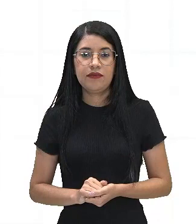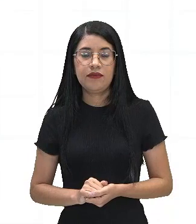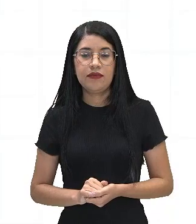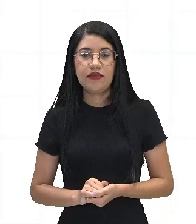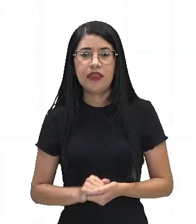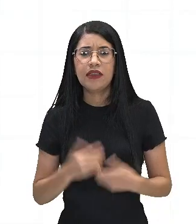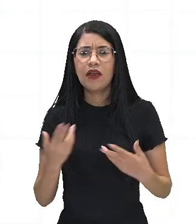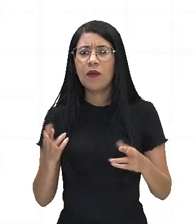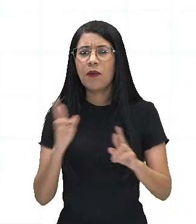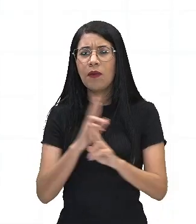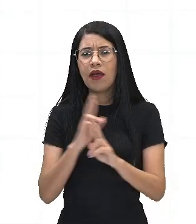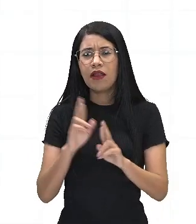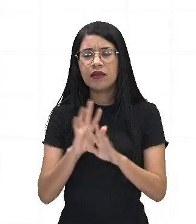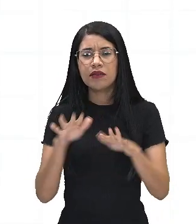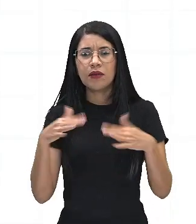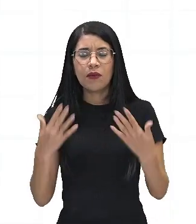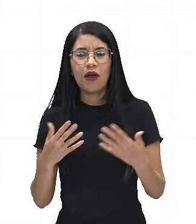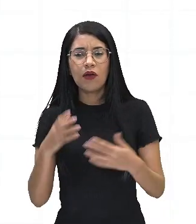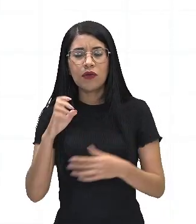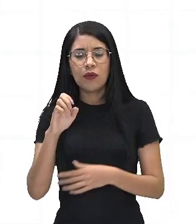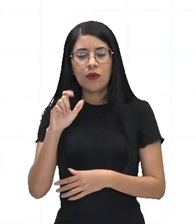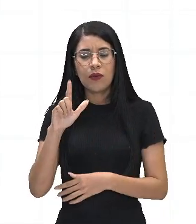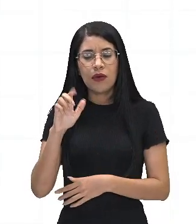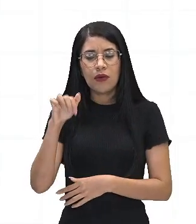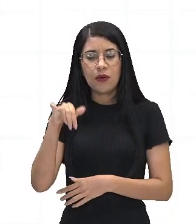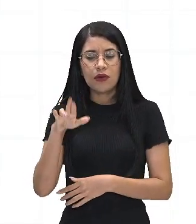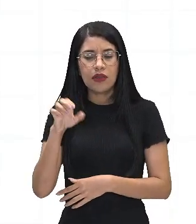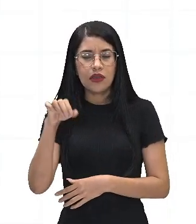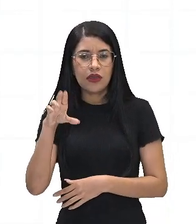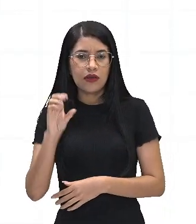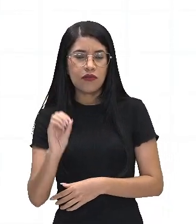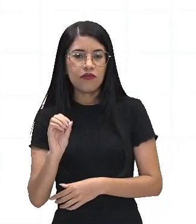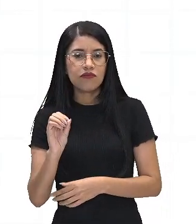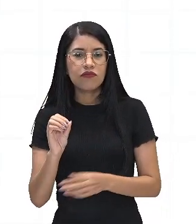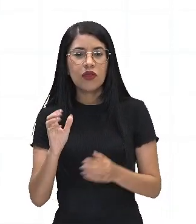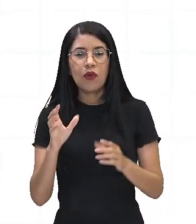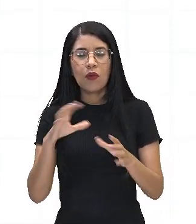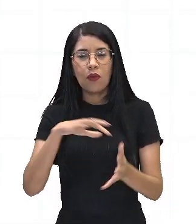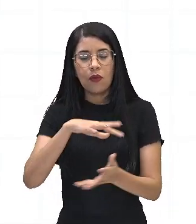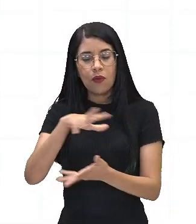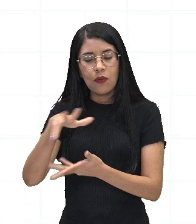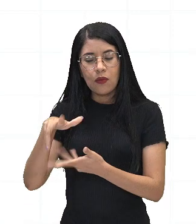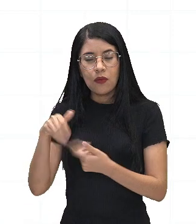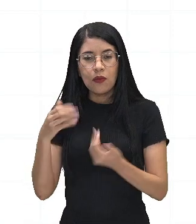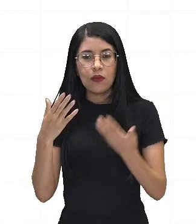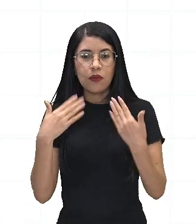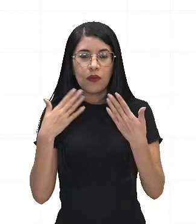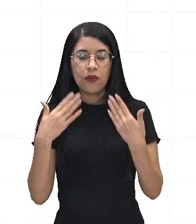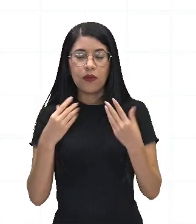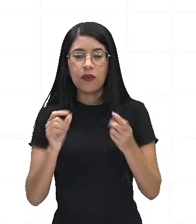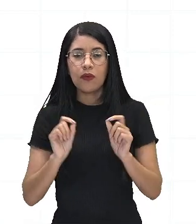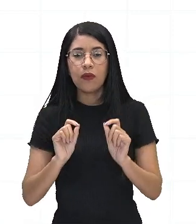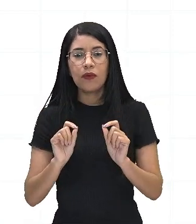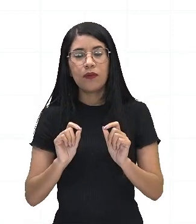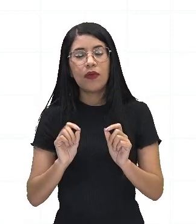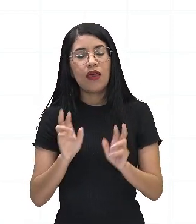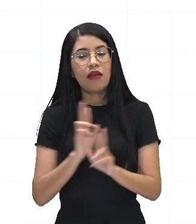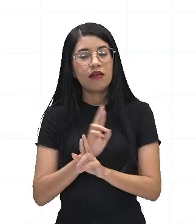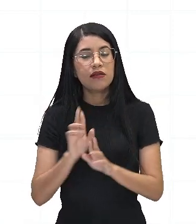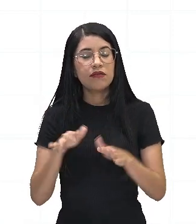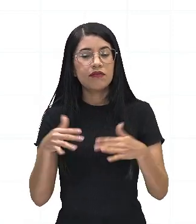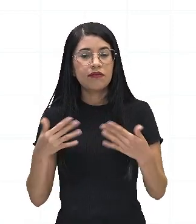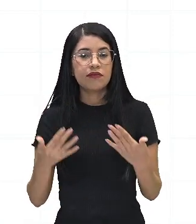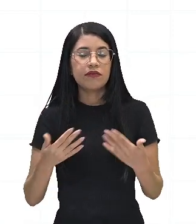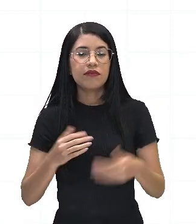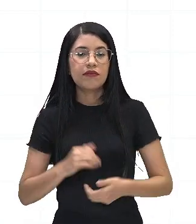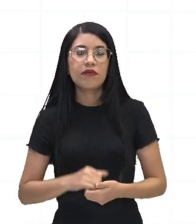a relação do El Niño com o aquecimento global, certo? Aqui a